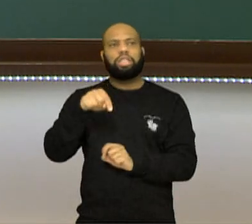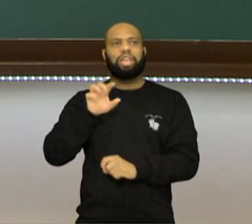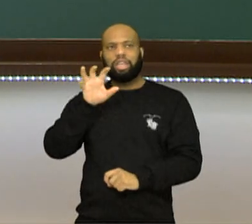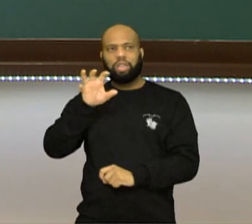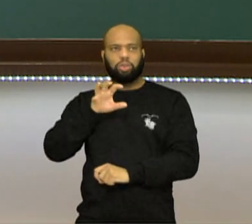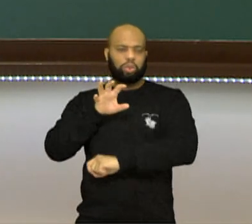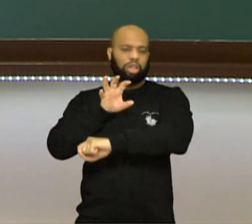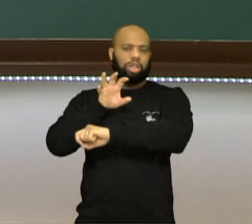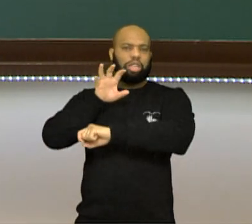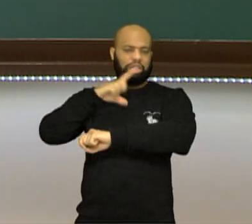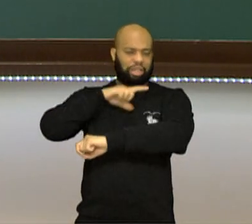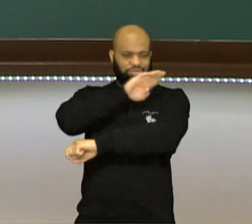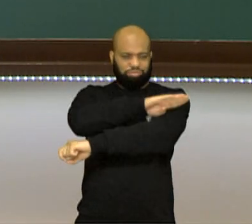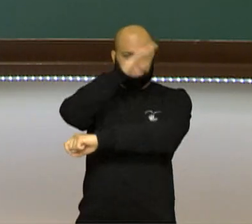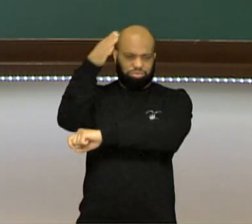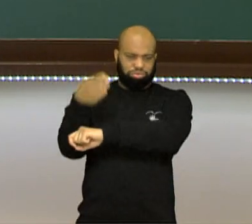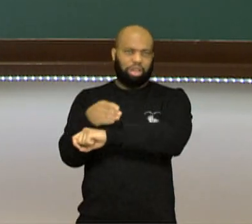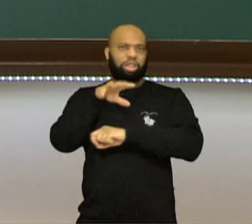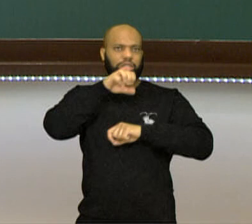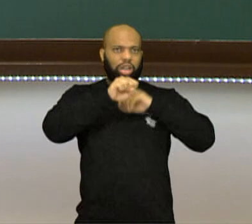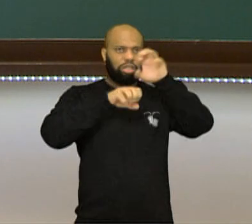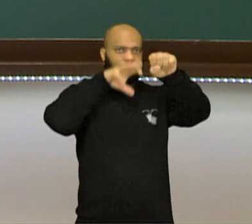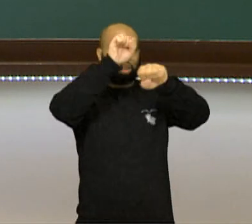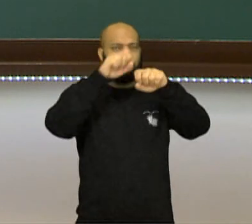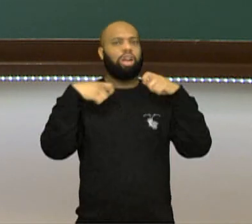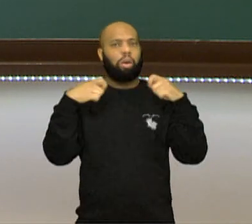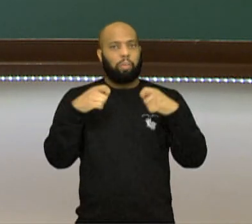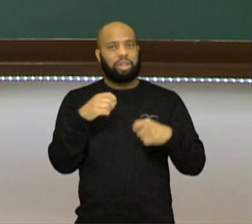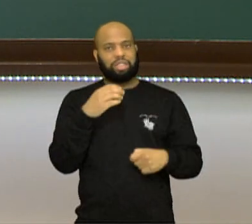escalada vai exigir de você? Força,